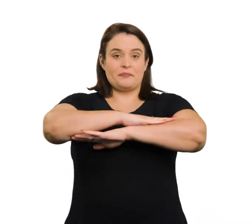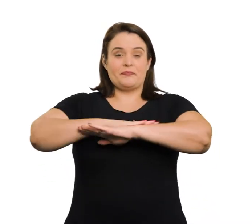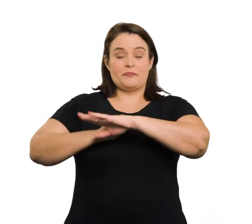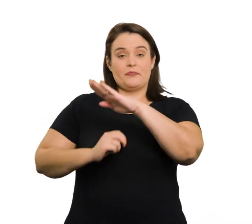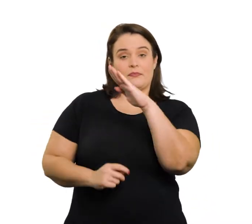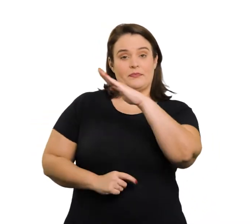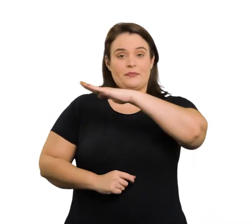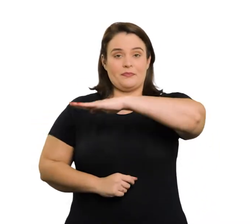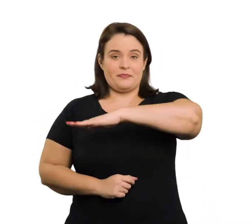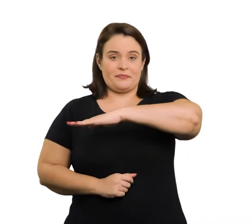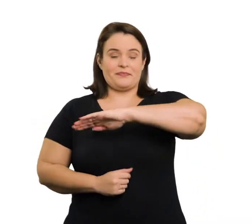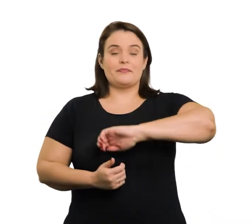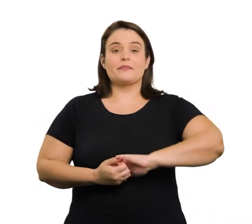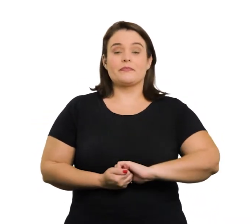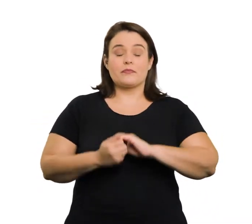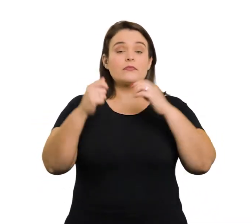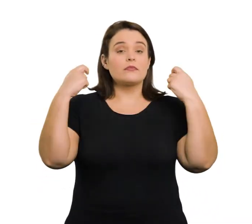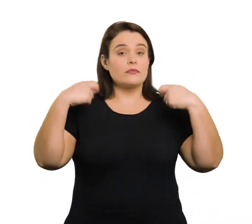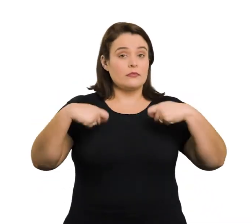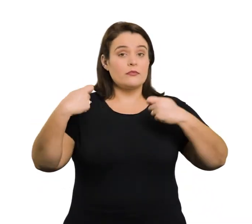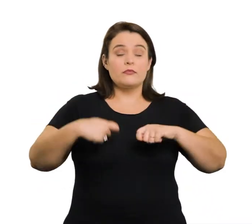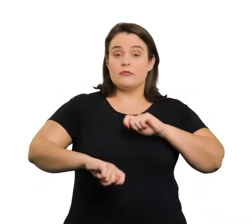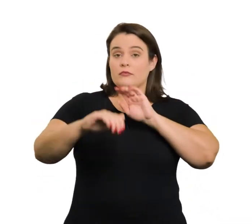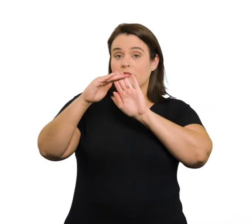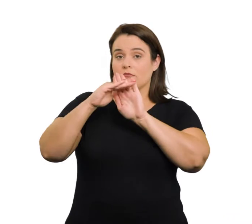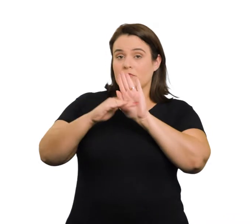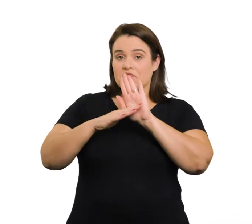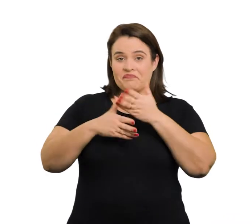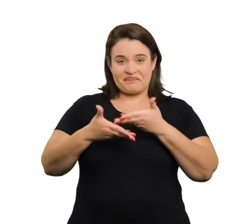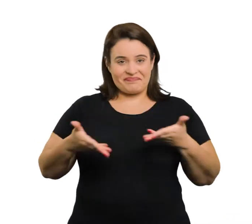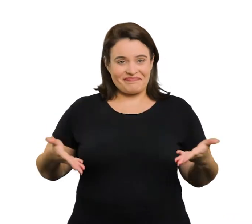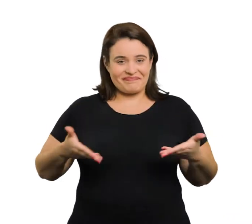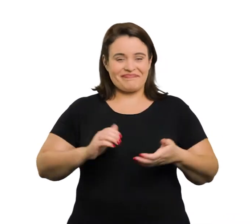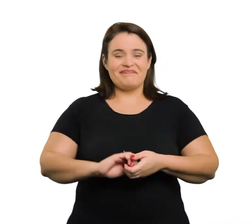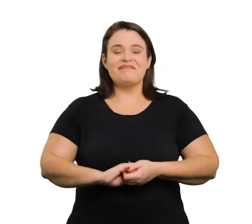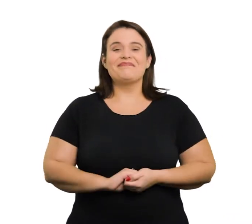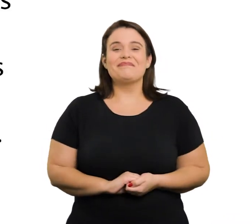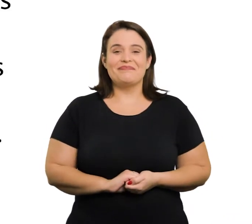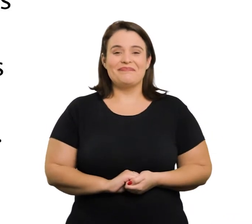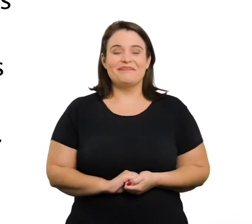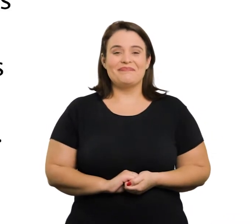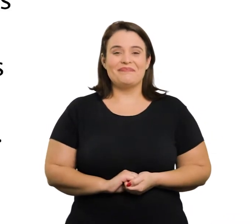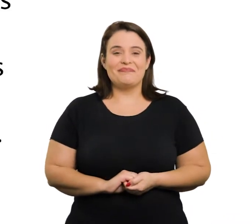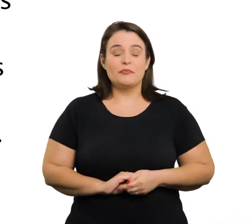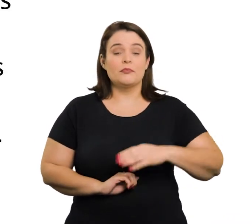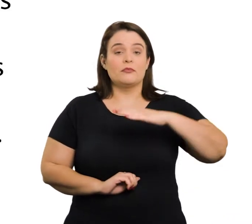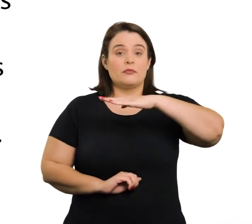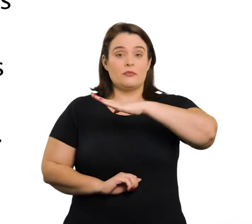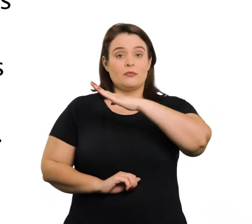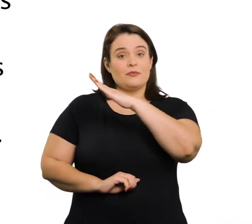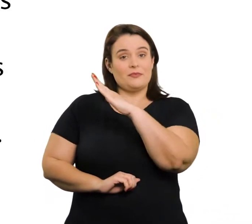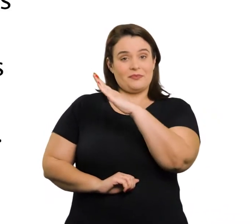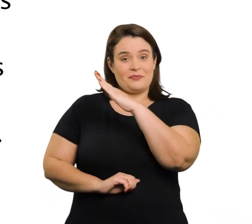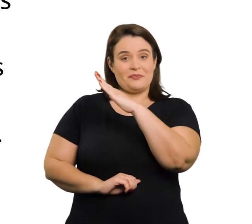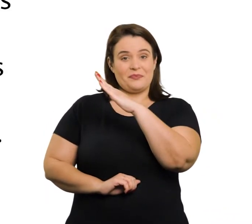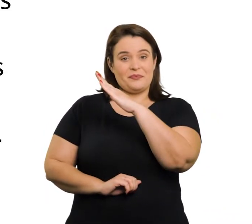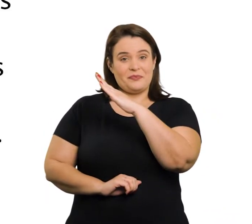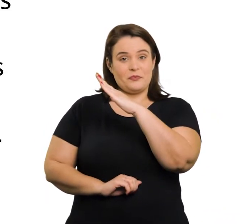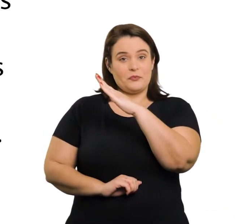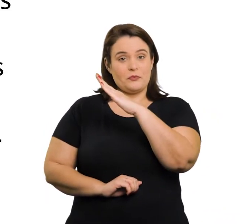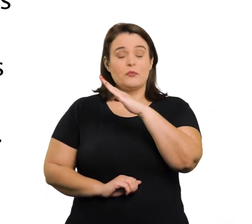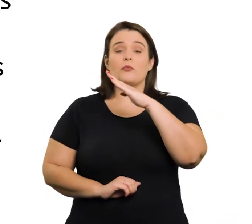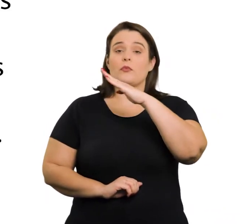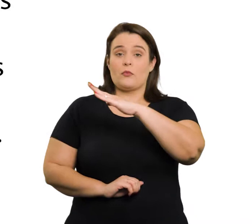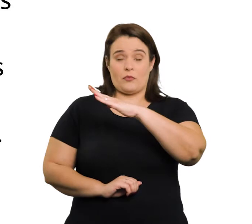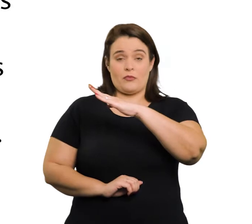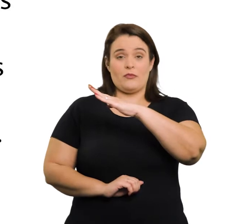Inclinações de calçadas. Devem seguir as orientações abaixo. Inclinação transversal.